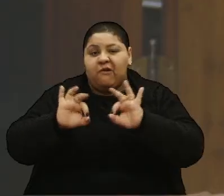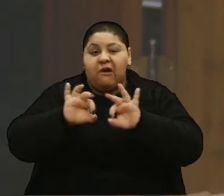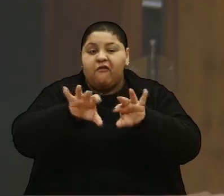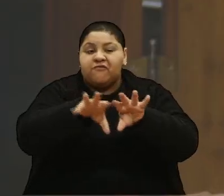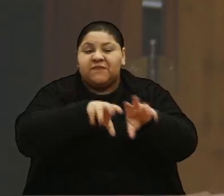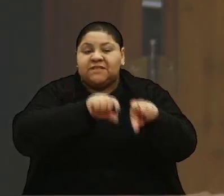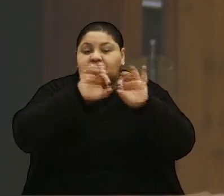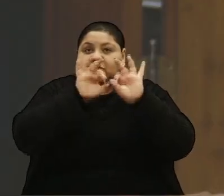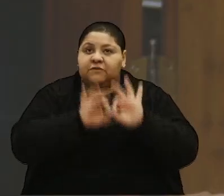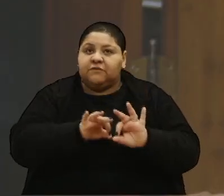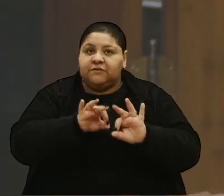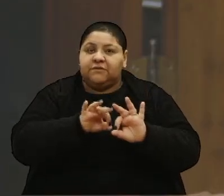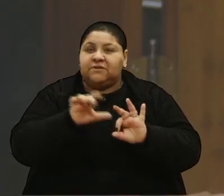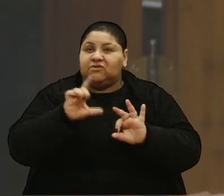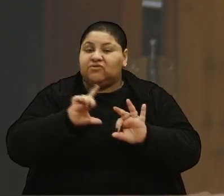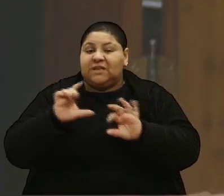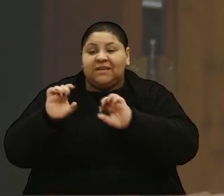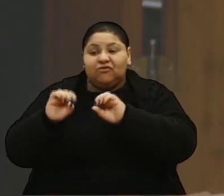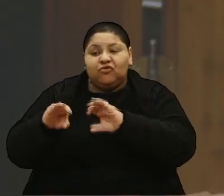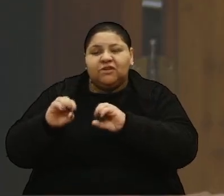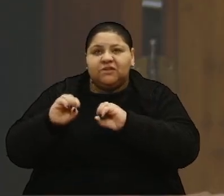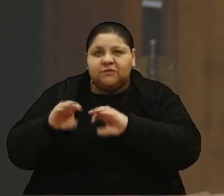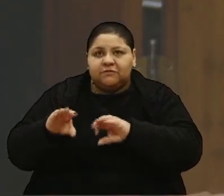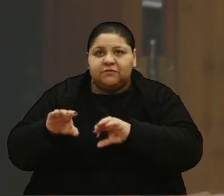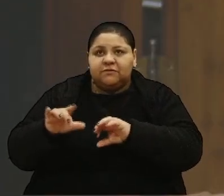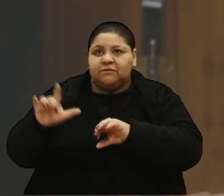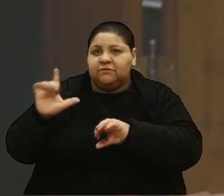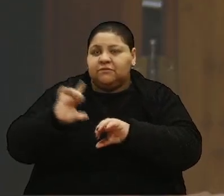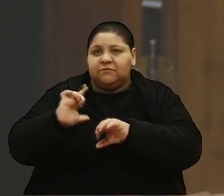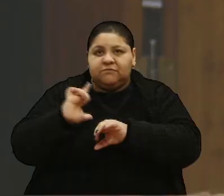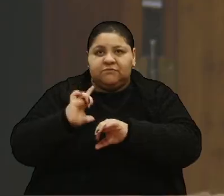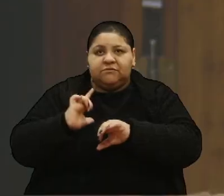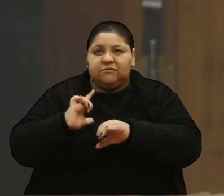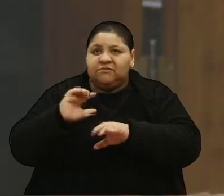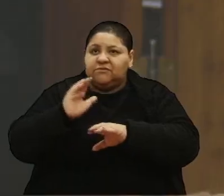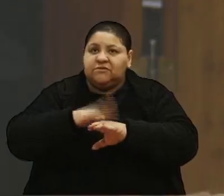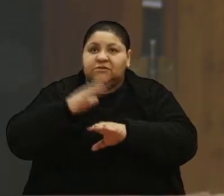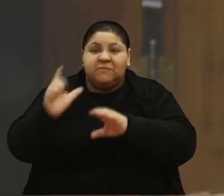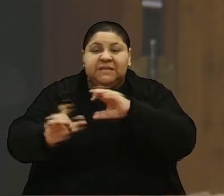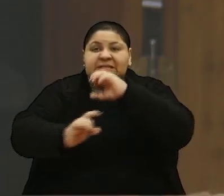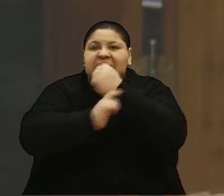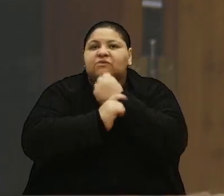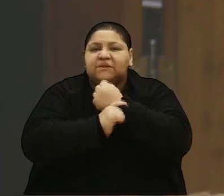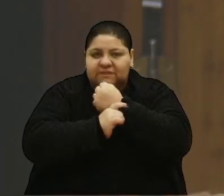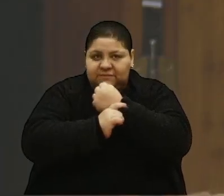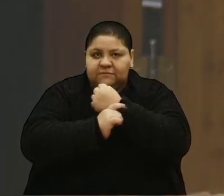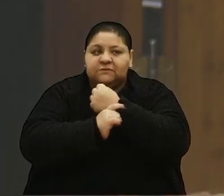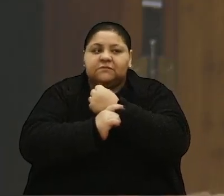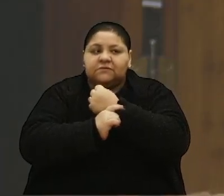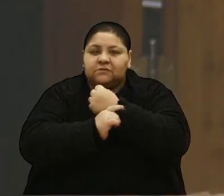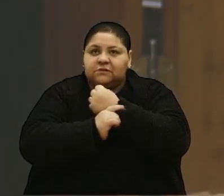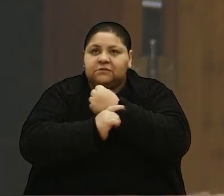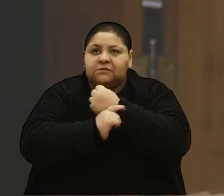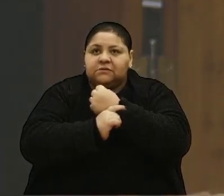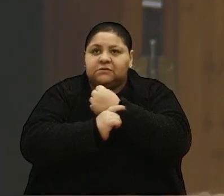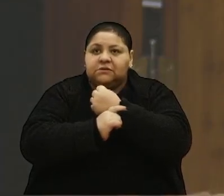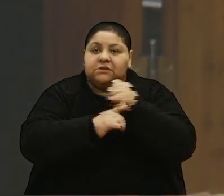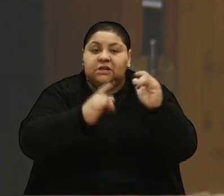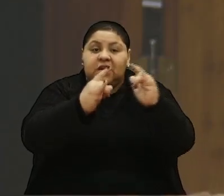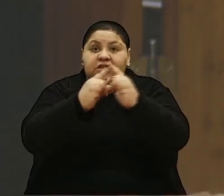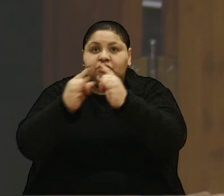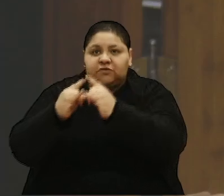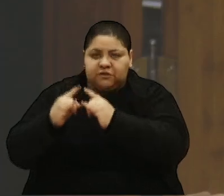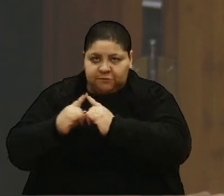formação, sem educação, não teremos mais segurança. O Imutran